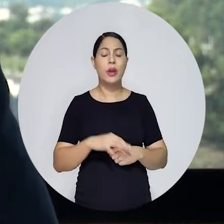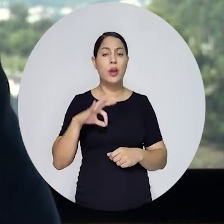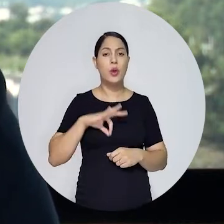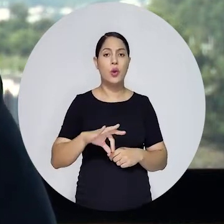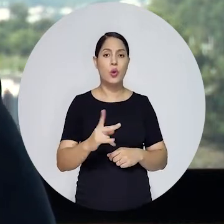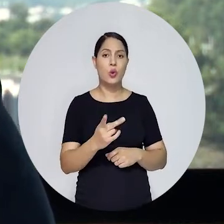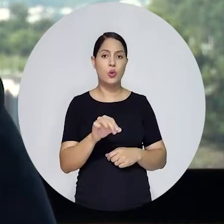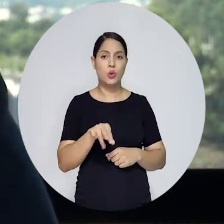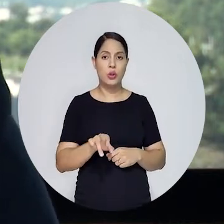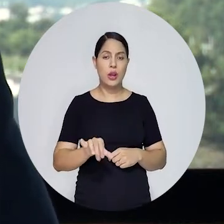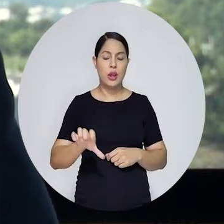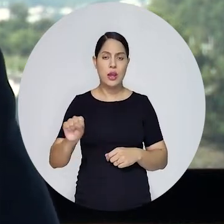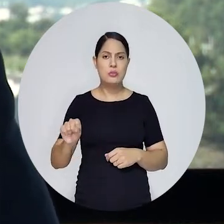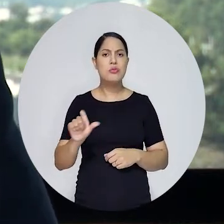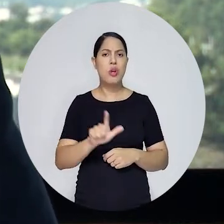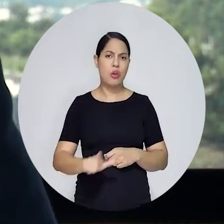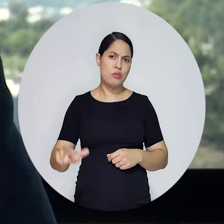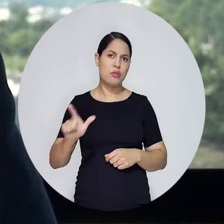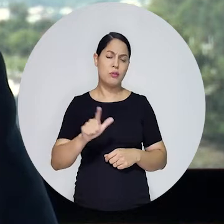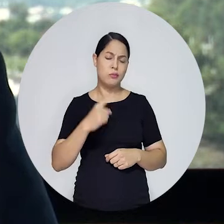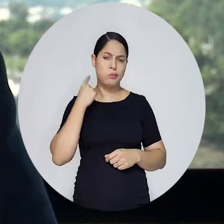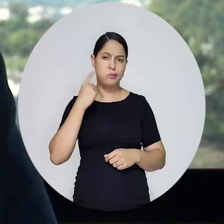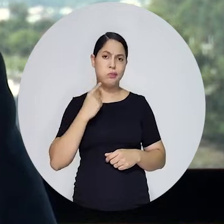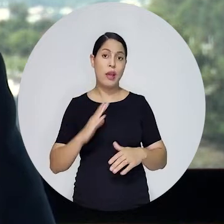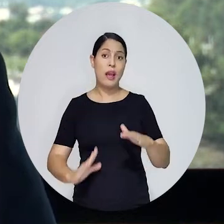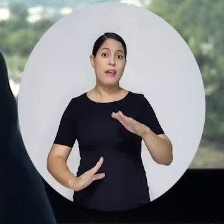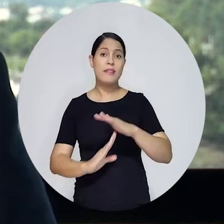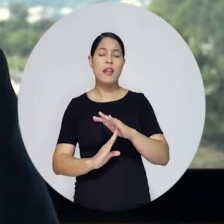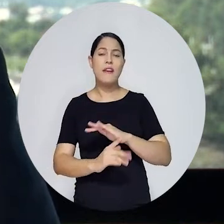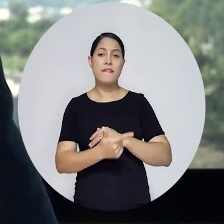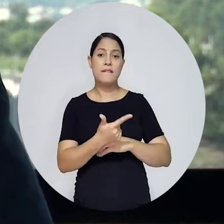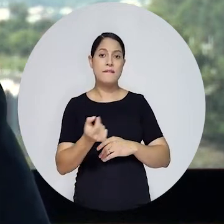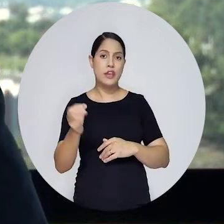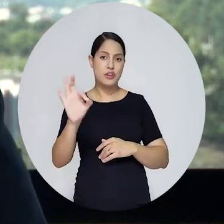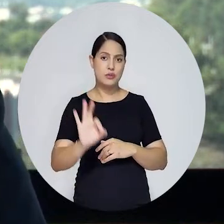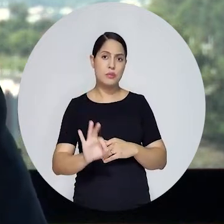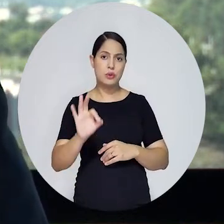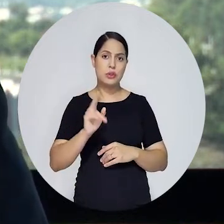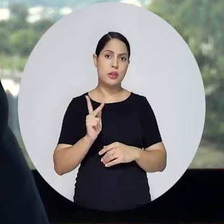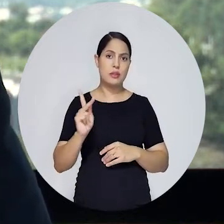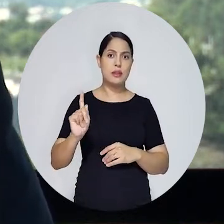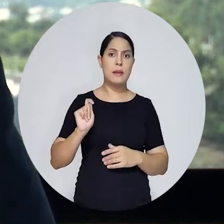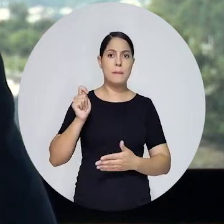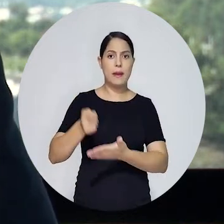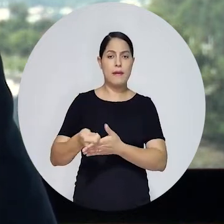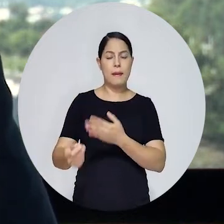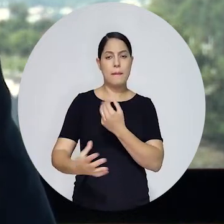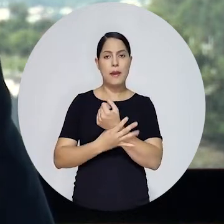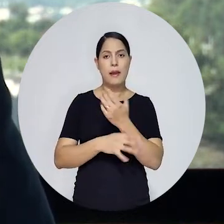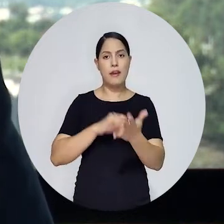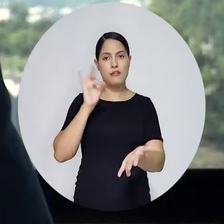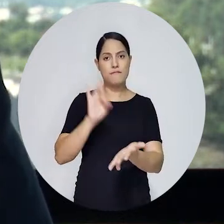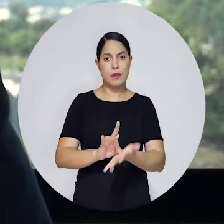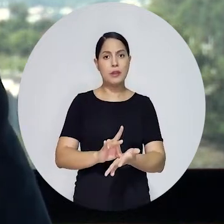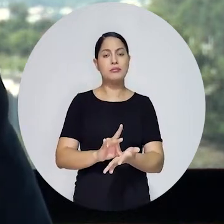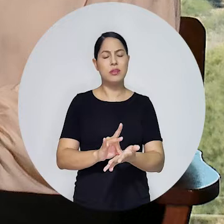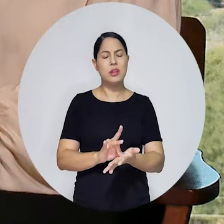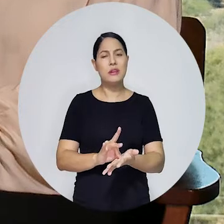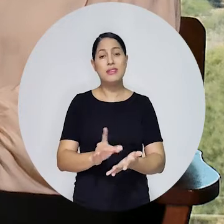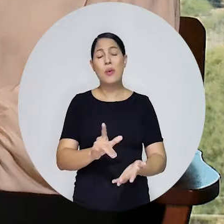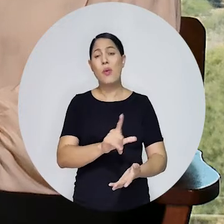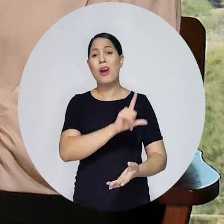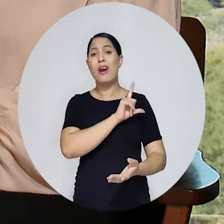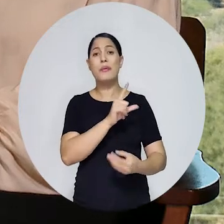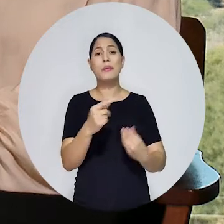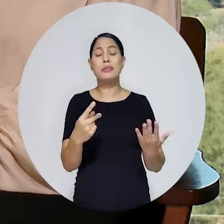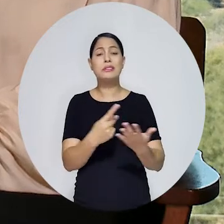bens dos clientes, o advogado pode destacar até 20% para garantir o seu pagamento.